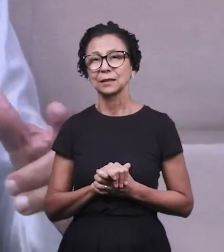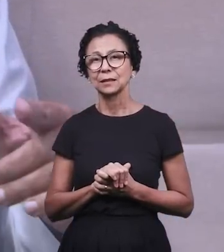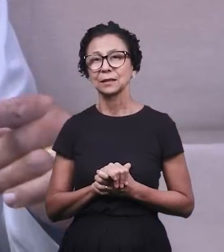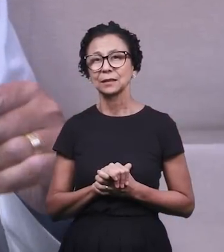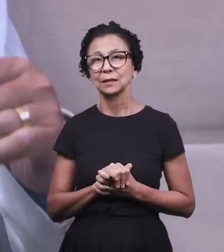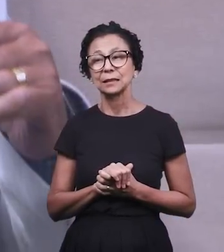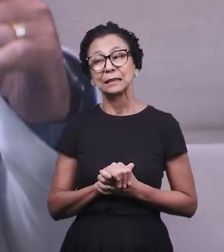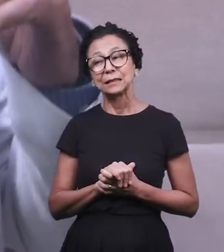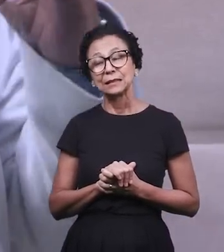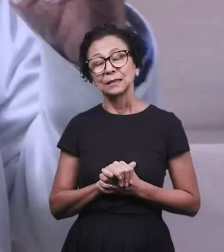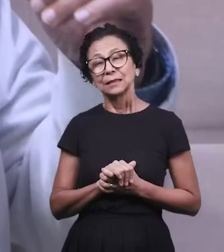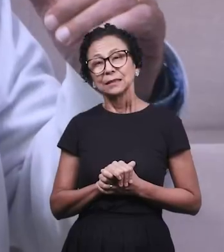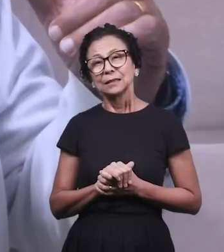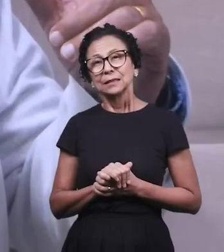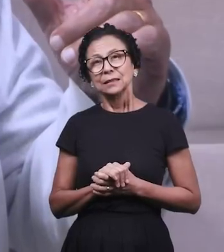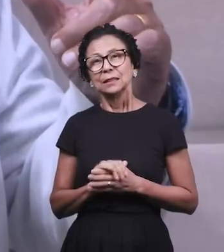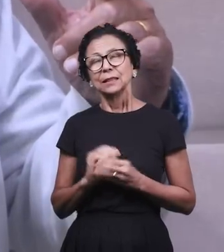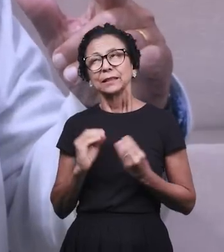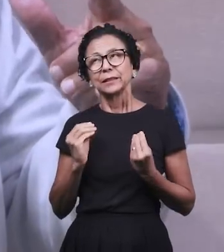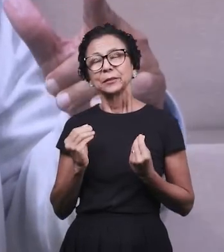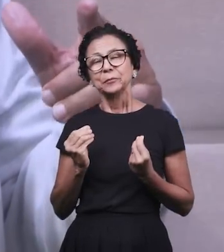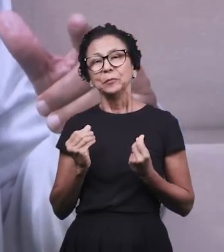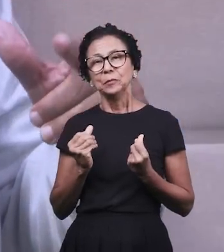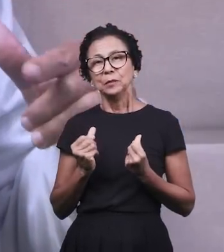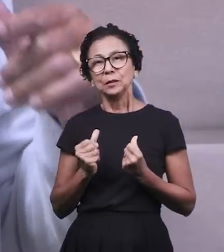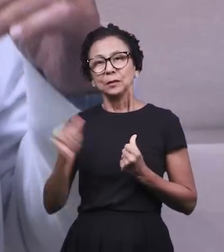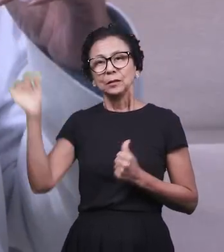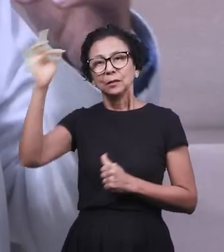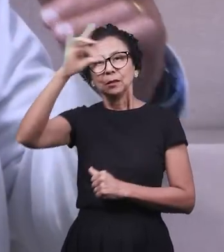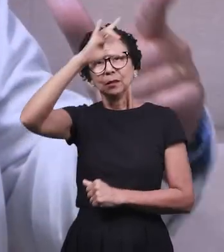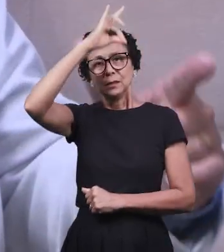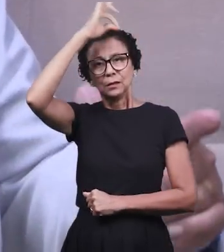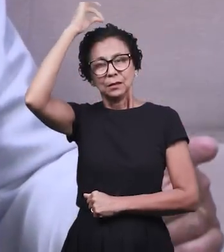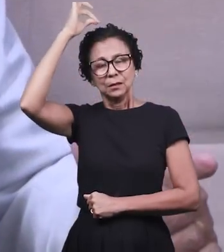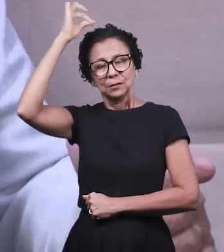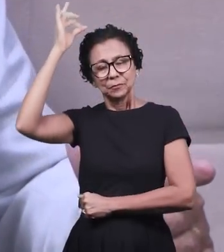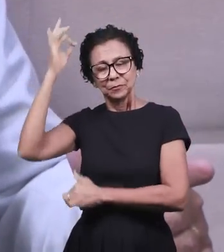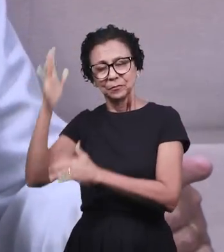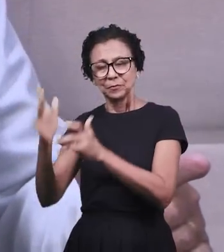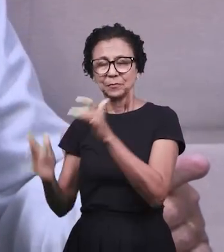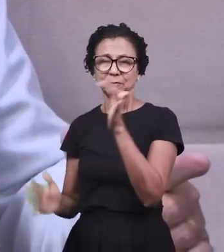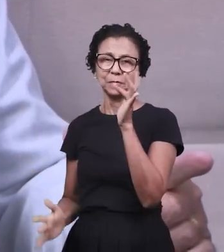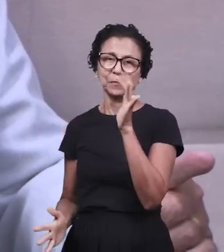por ela estar cheia do Espírito Santo,